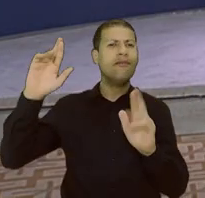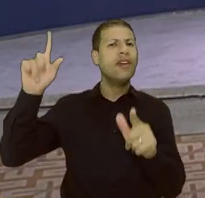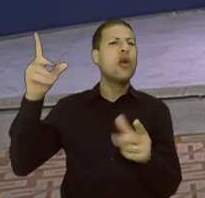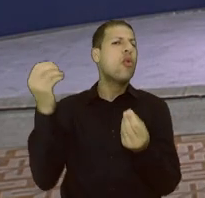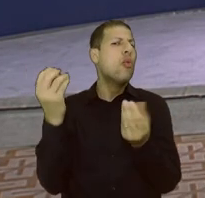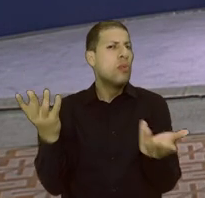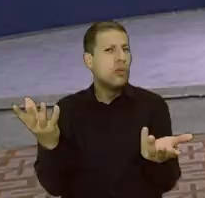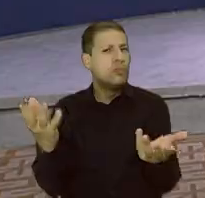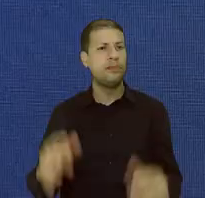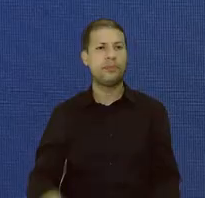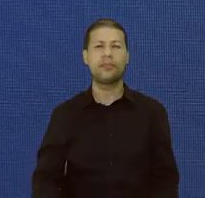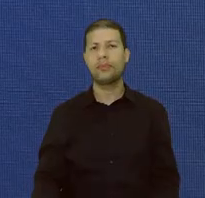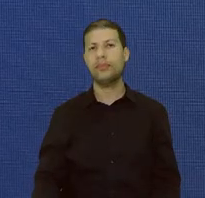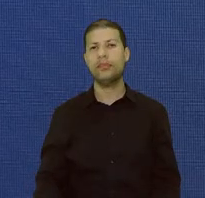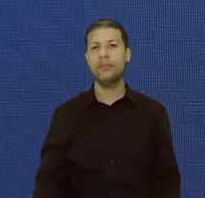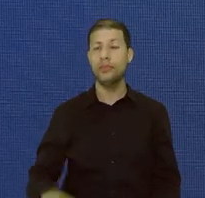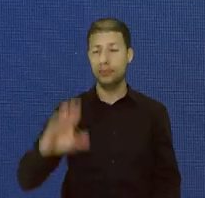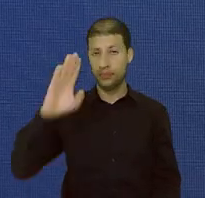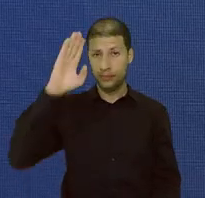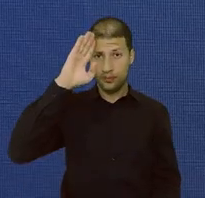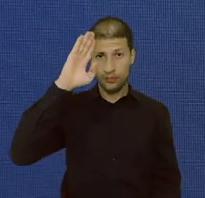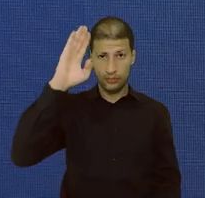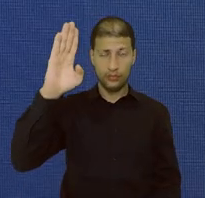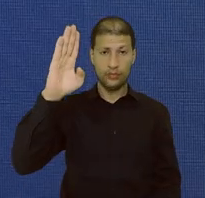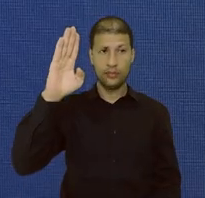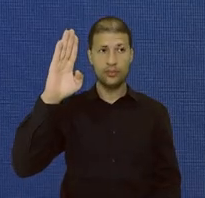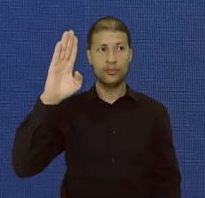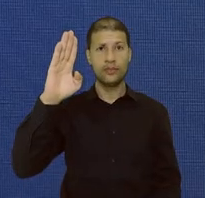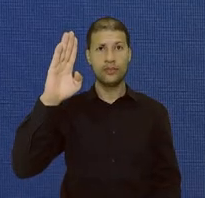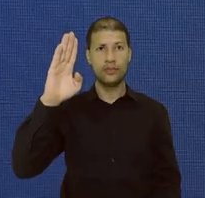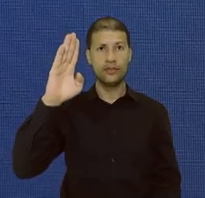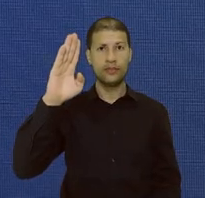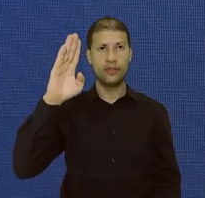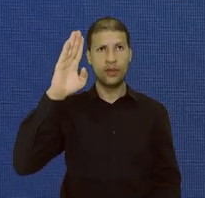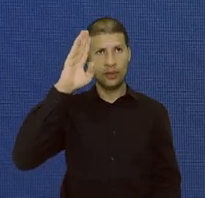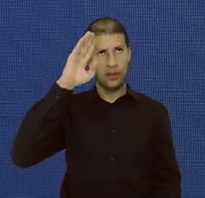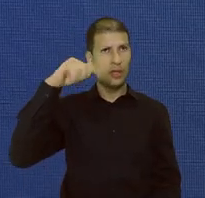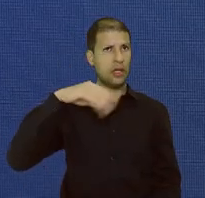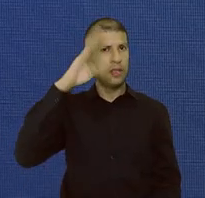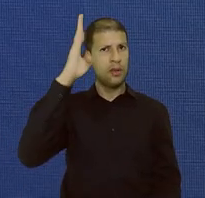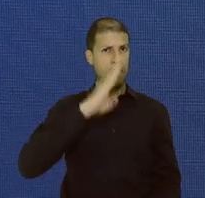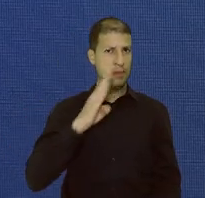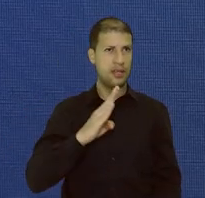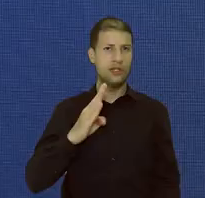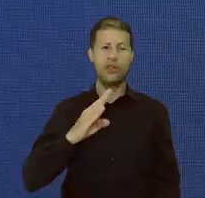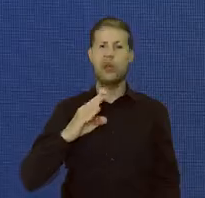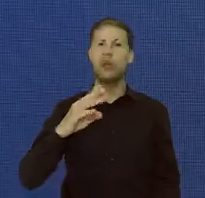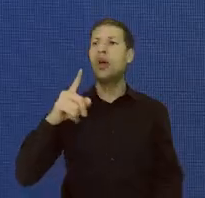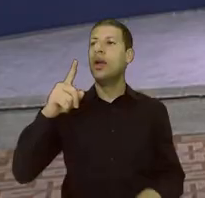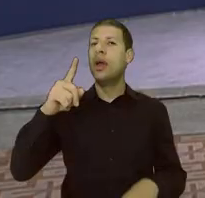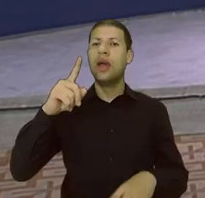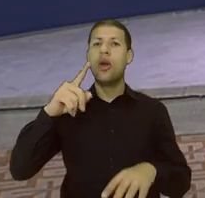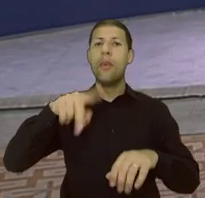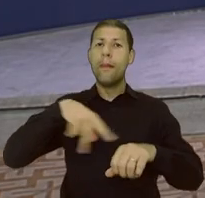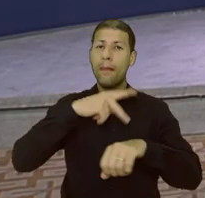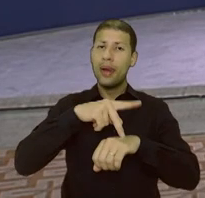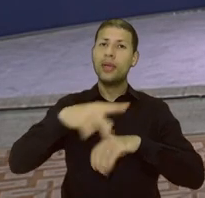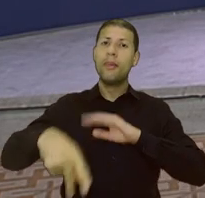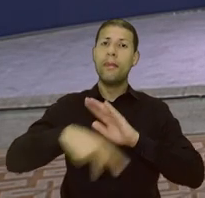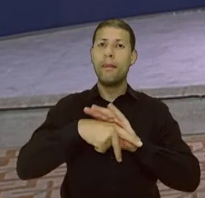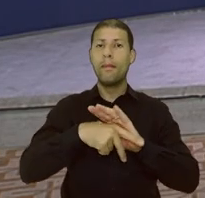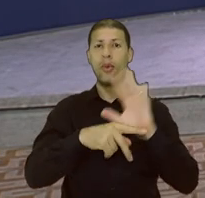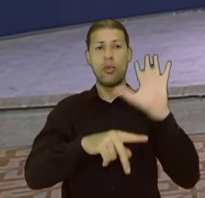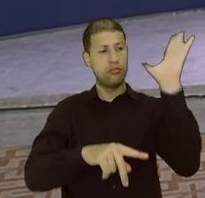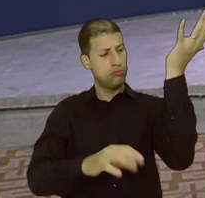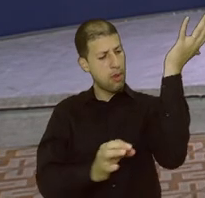acho que o principal assim você tem o Brasil é o país da jabuticaba né então você tem tem sempre uma dor para